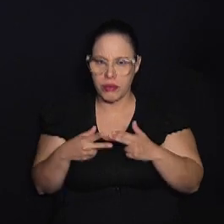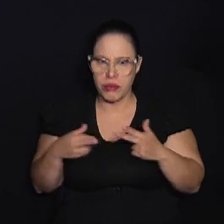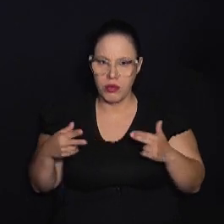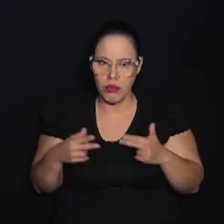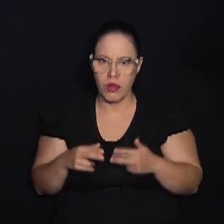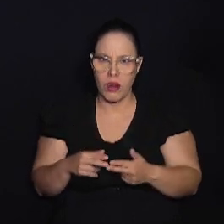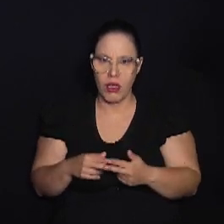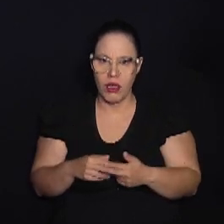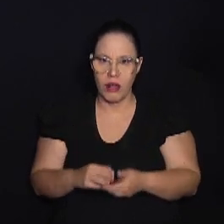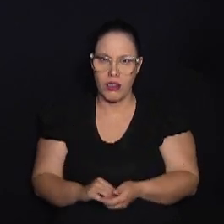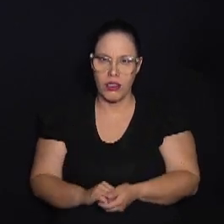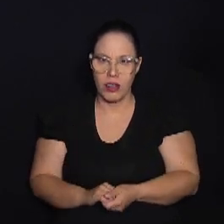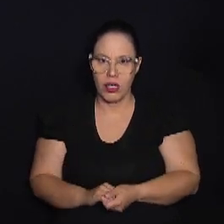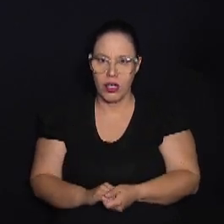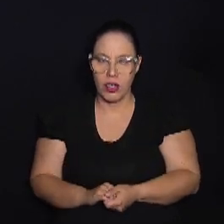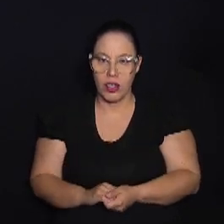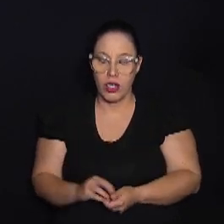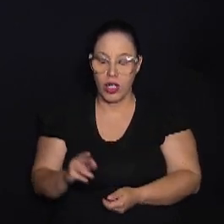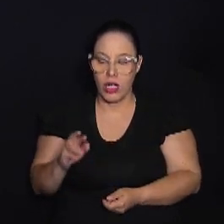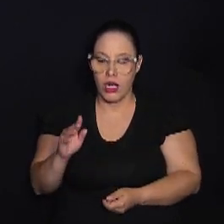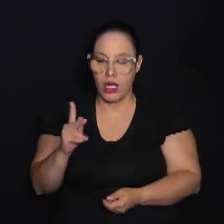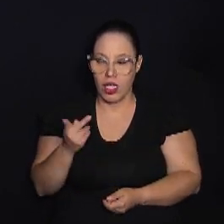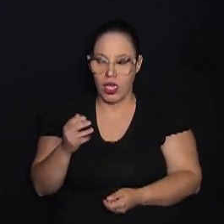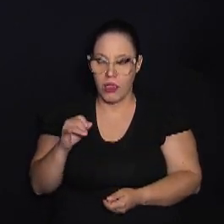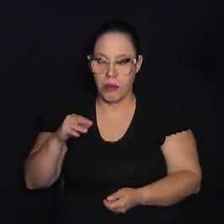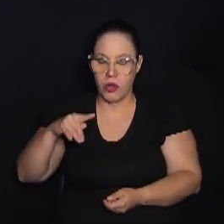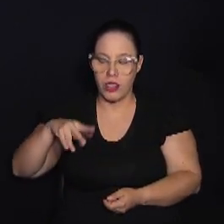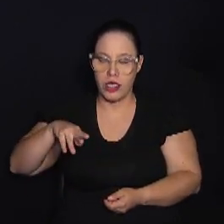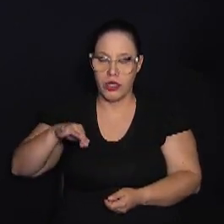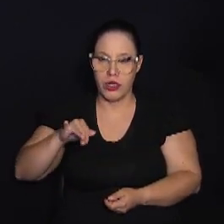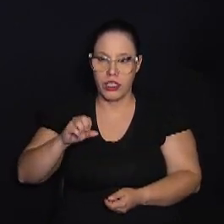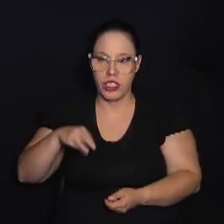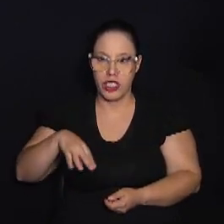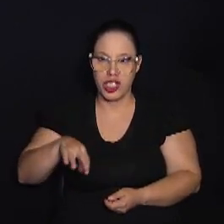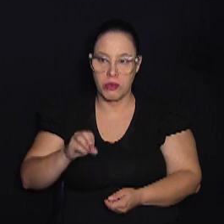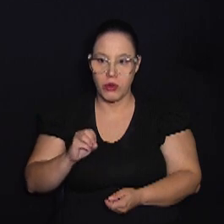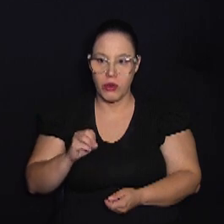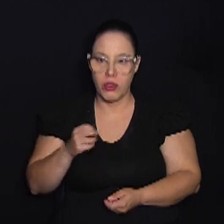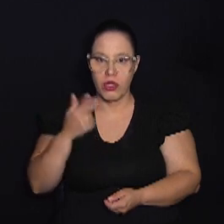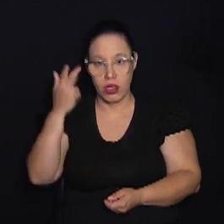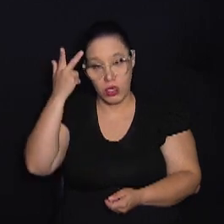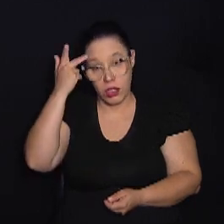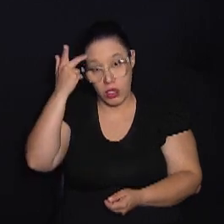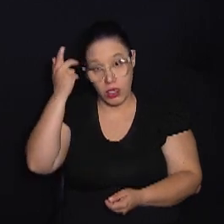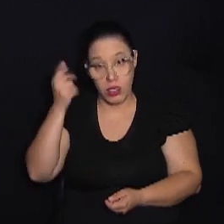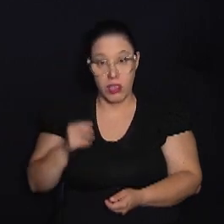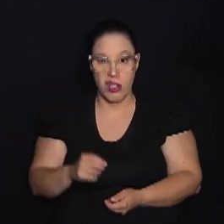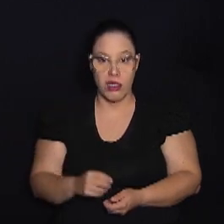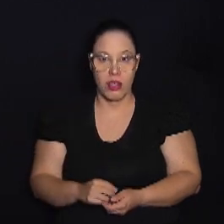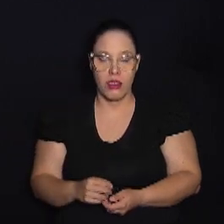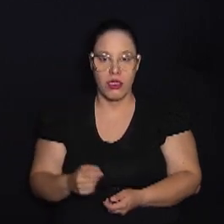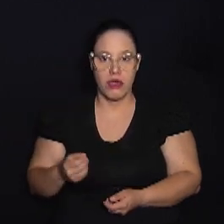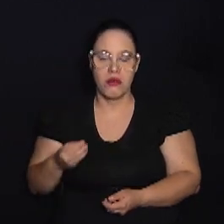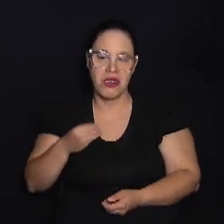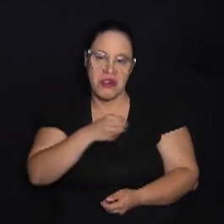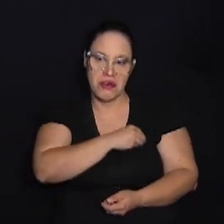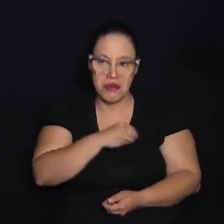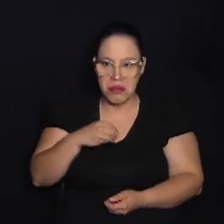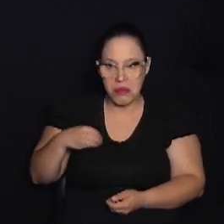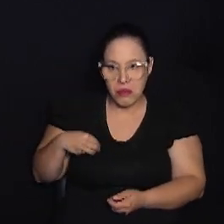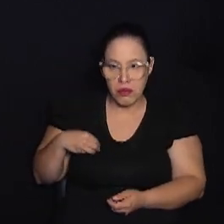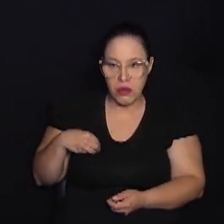semelhantes ao tecido tireoidiano normal. Normalmente, o diagnóstico se faz, o paciente vai fazer algum exame e